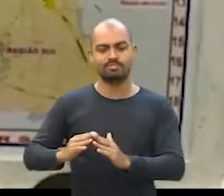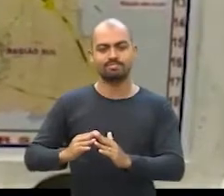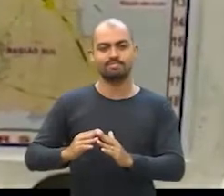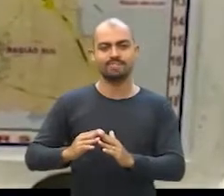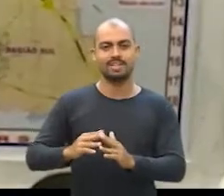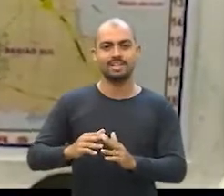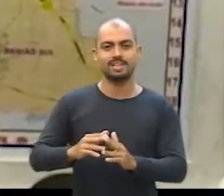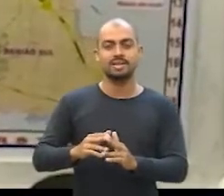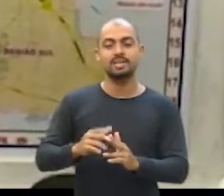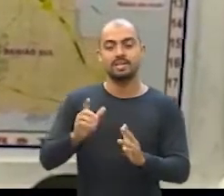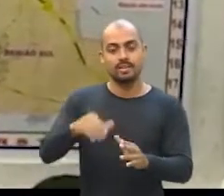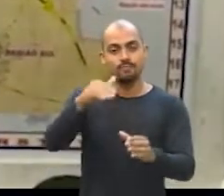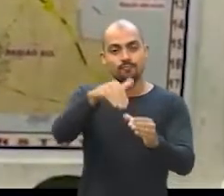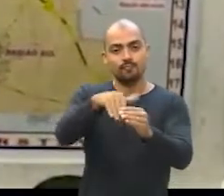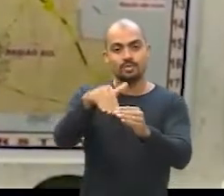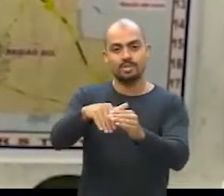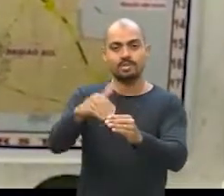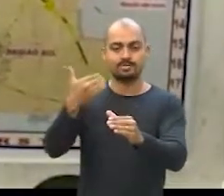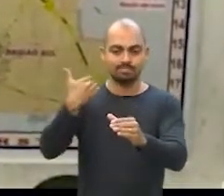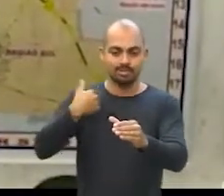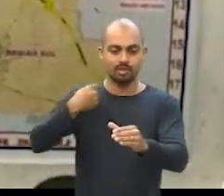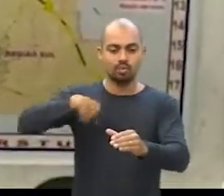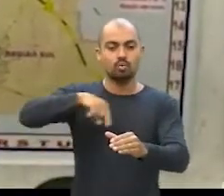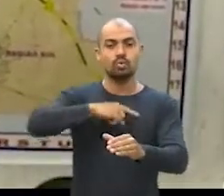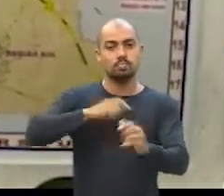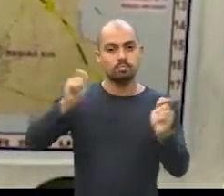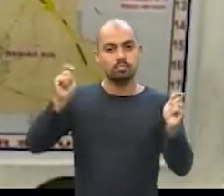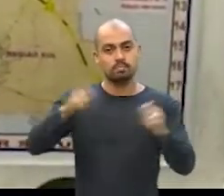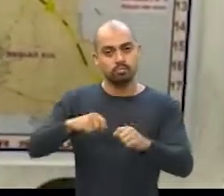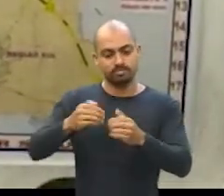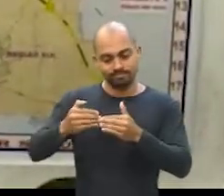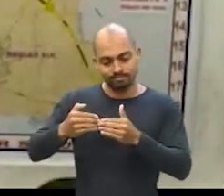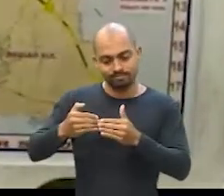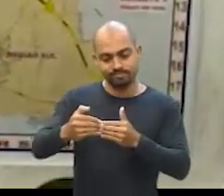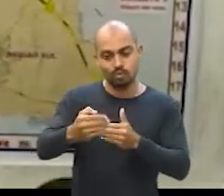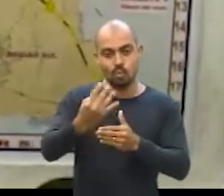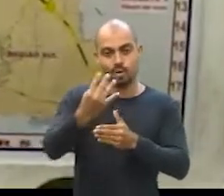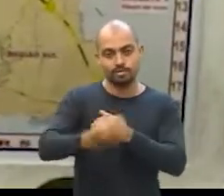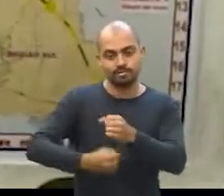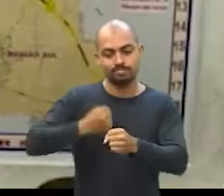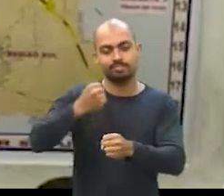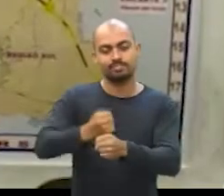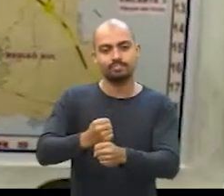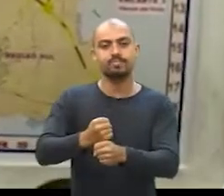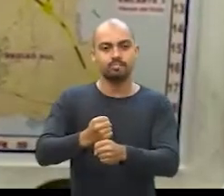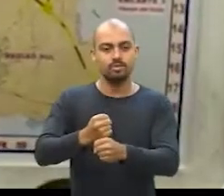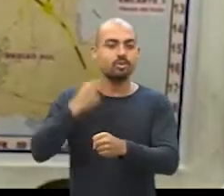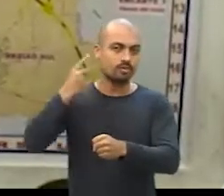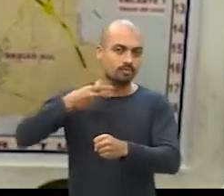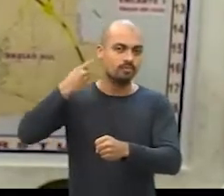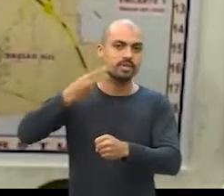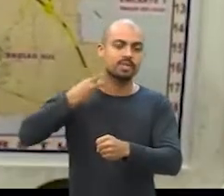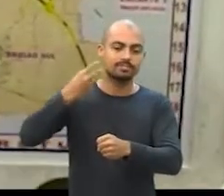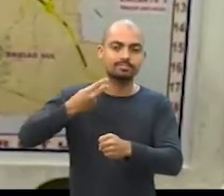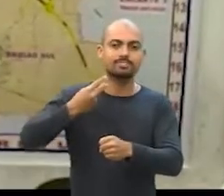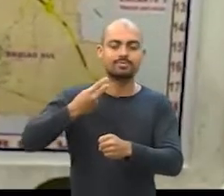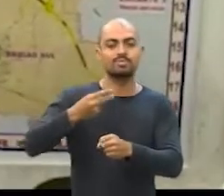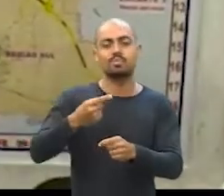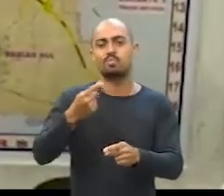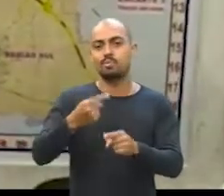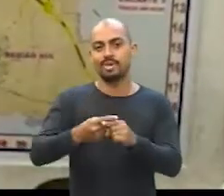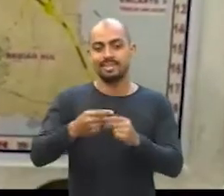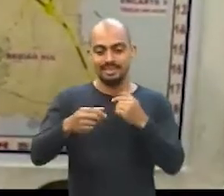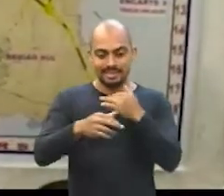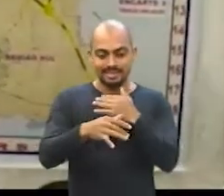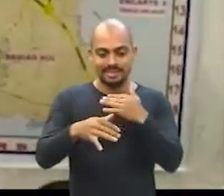nos prestigiaram através do voto para que nós possamos continuar por mais 4 anos com o nosso mandato de vereador,